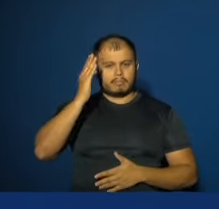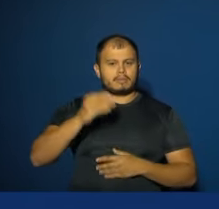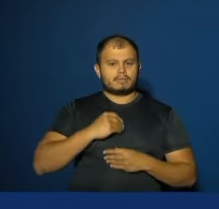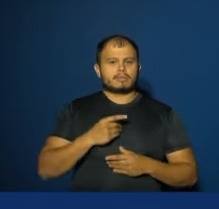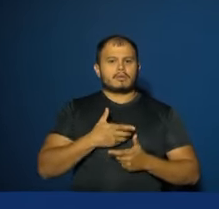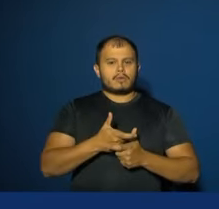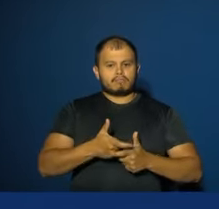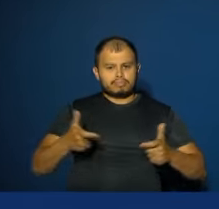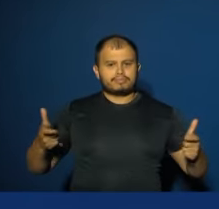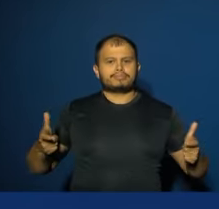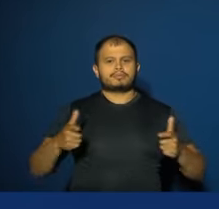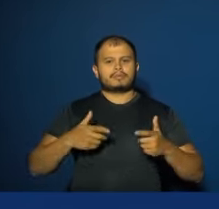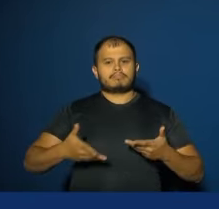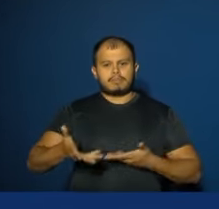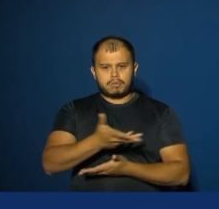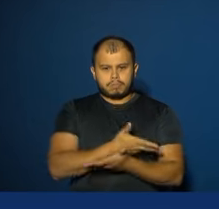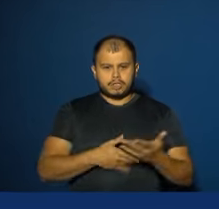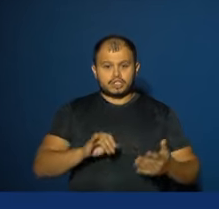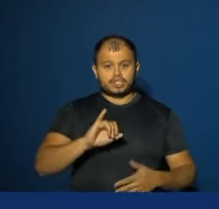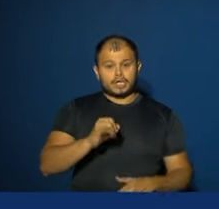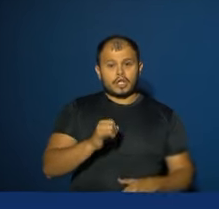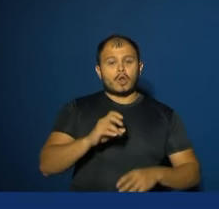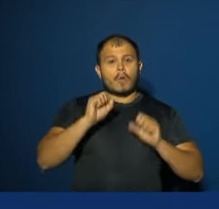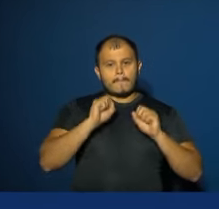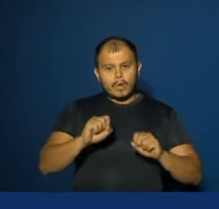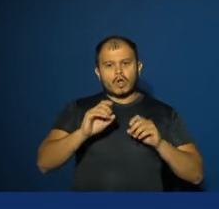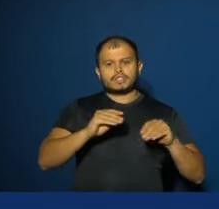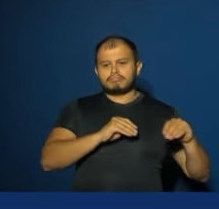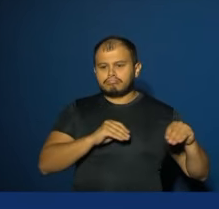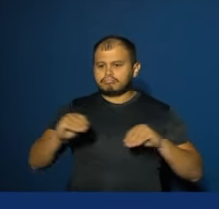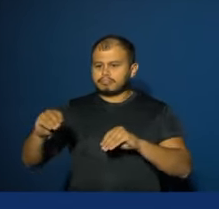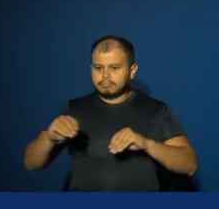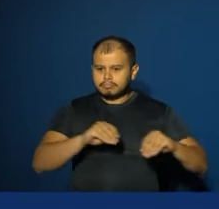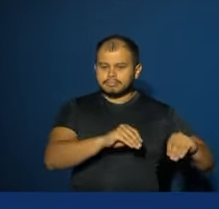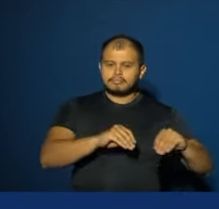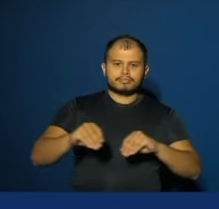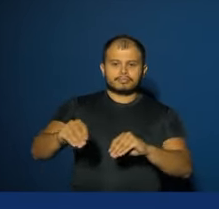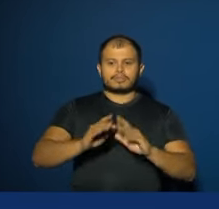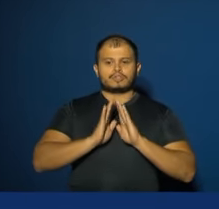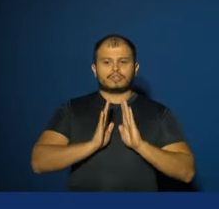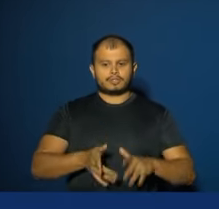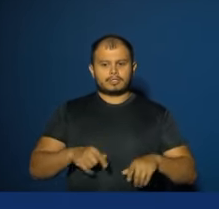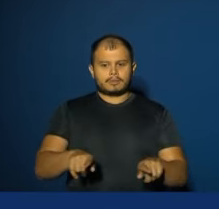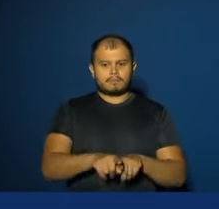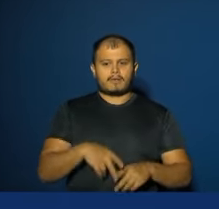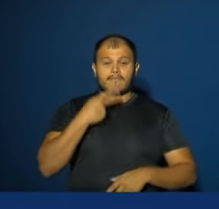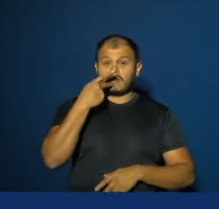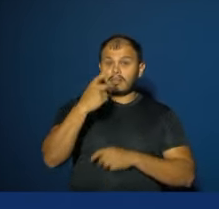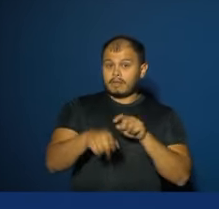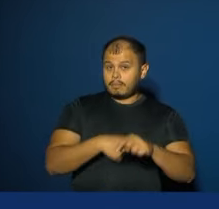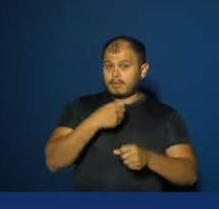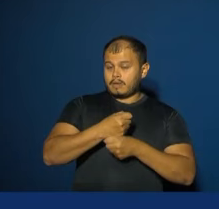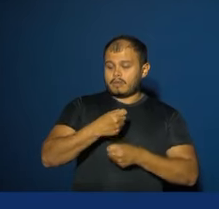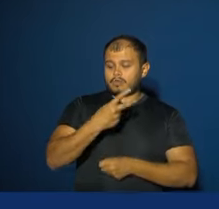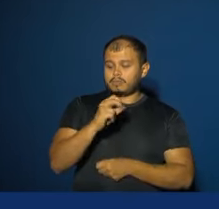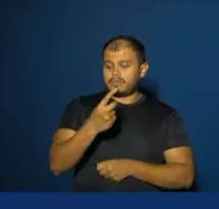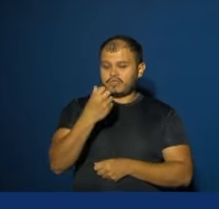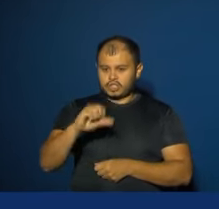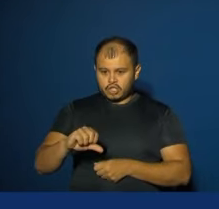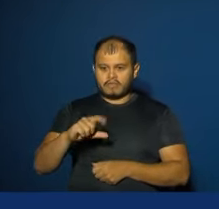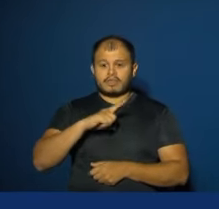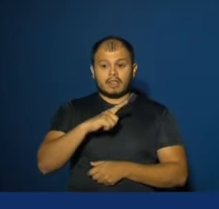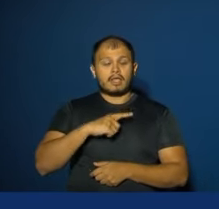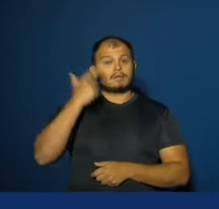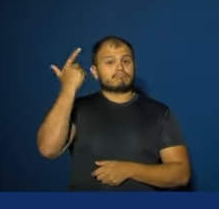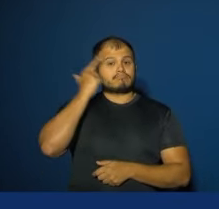todo o grupo A, agora, a partir de janeiro, ele já pode migrar, o grupo B fala-se em 2029, mas eu acho que, pela dinâmica